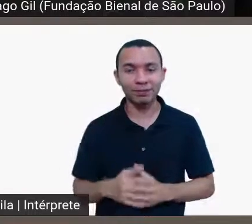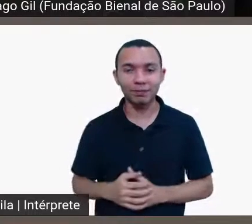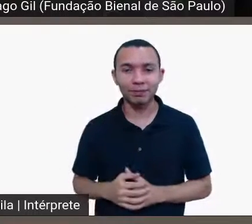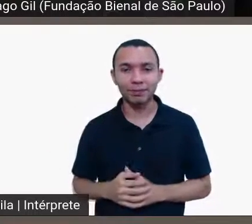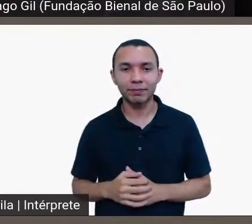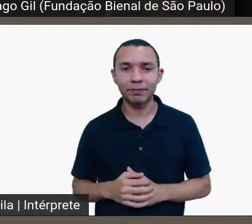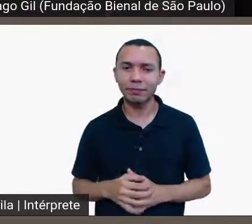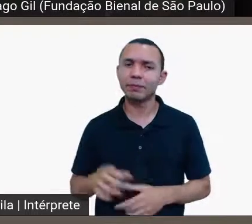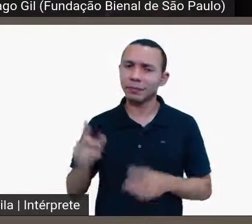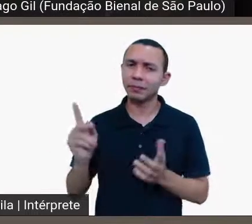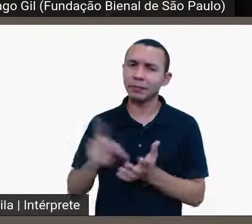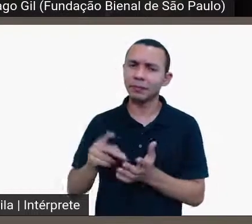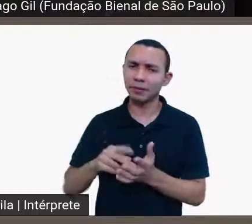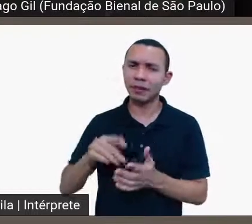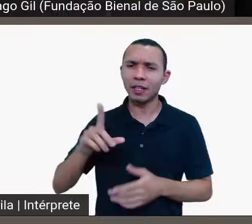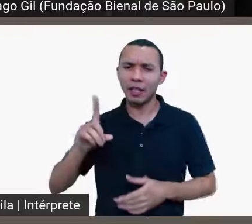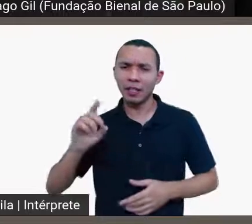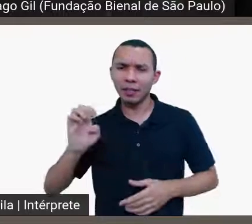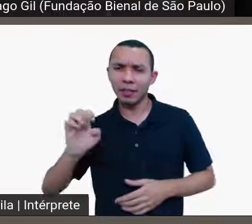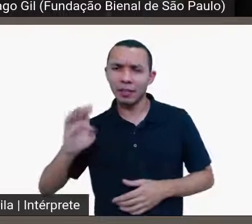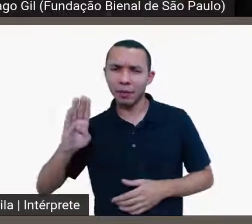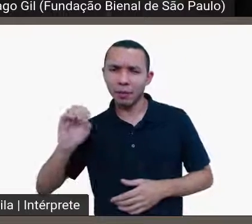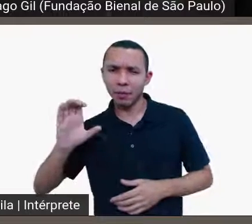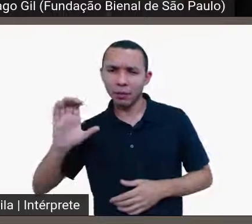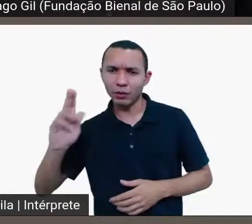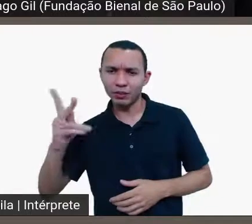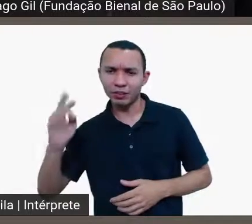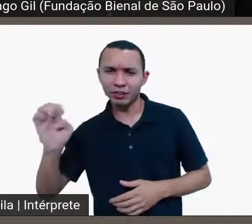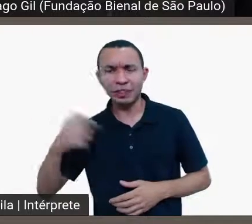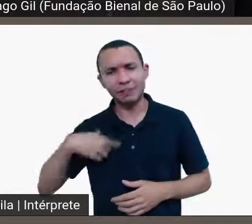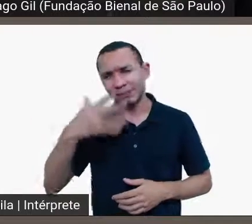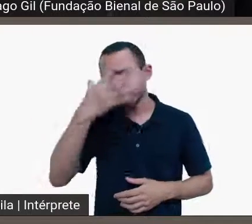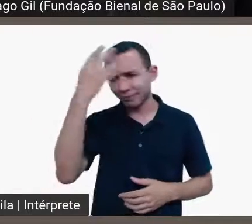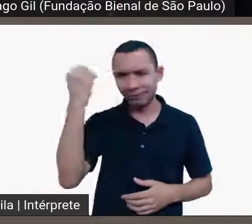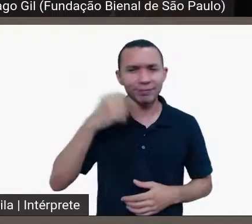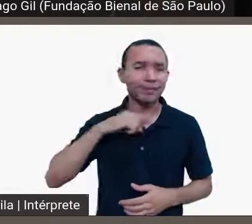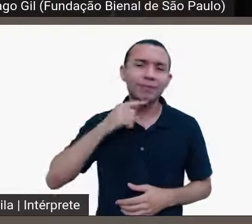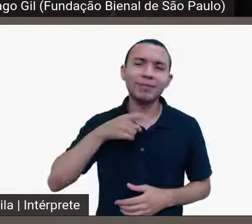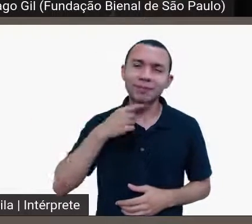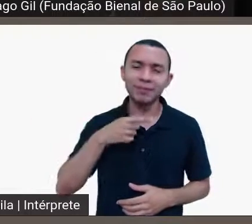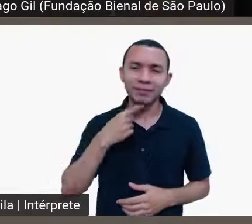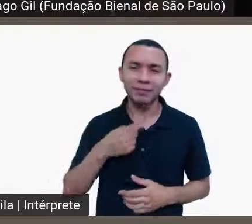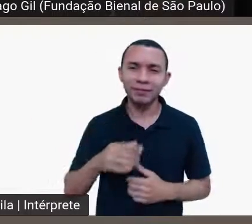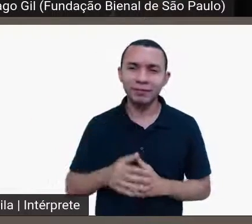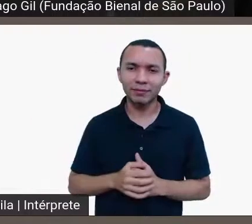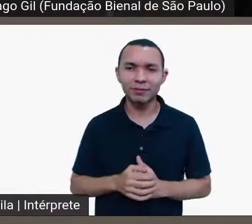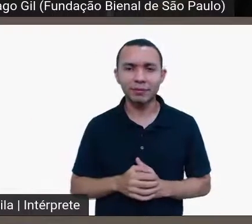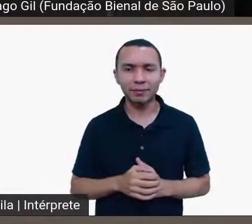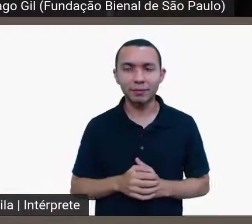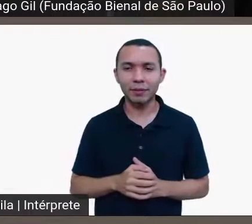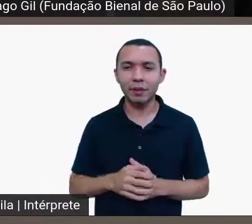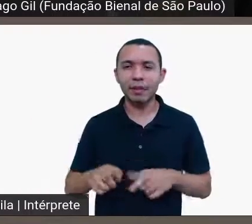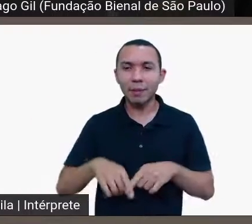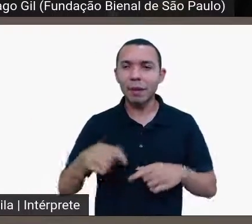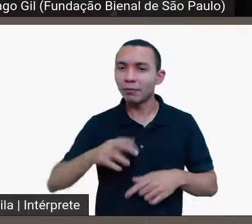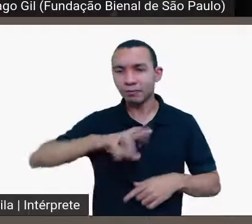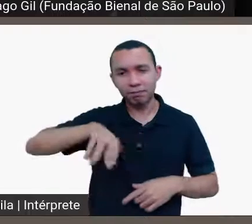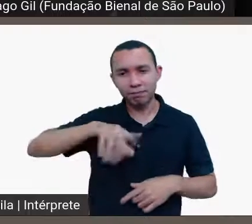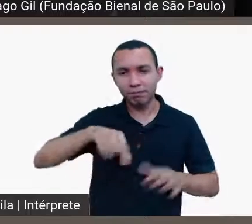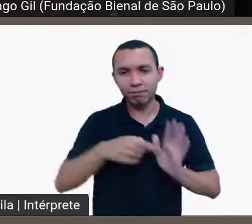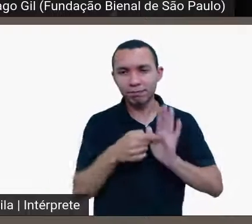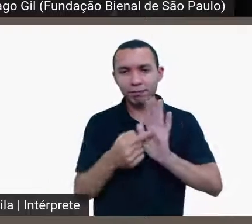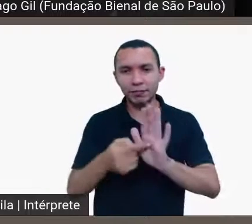Realmente, assim, o deboche é um traço muito forte, não dá para esquecer. E dá uma contundência para não aparecer aquela apenas